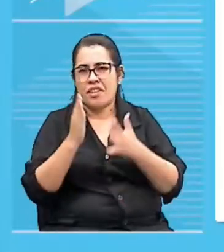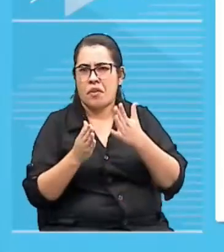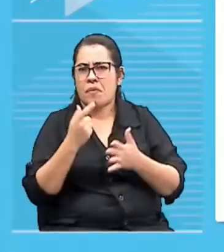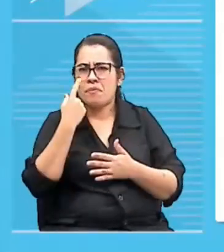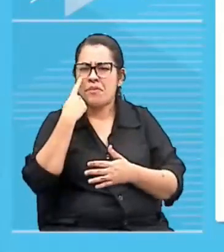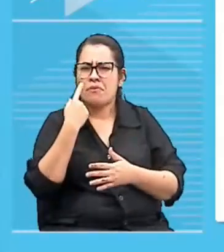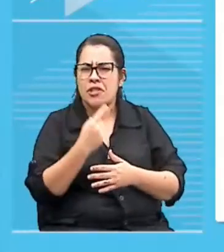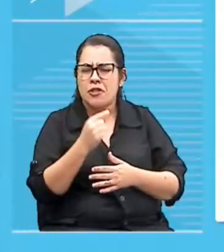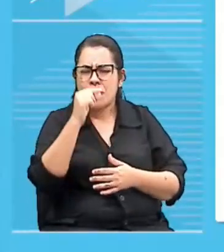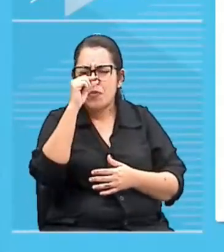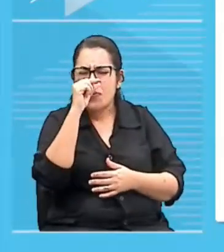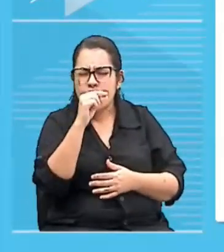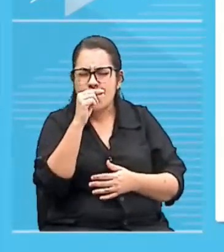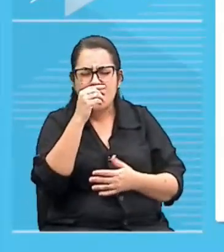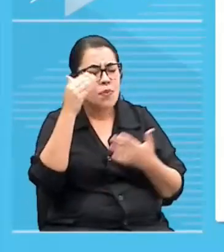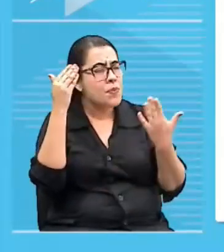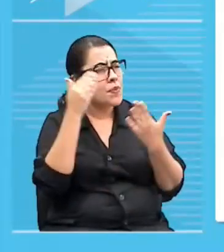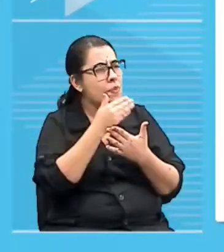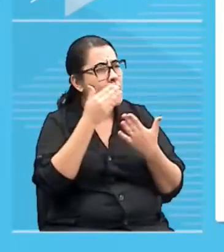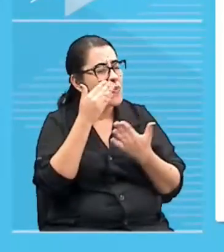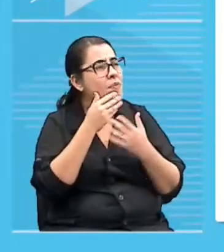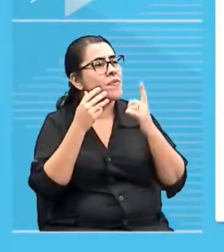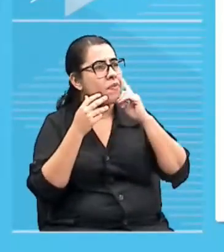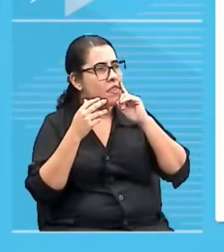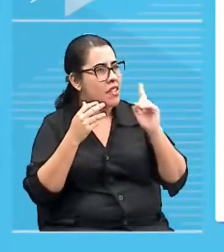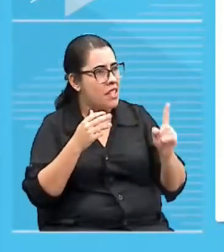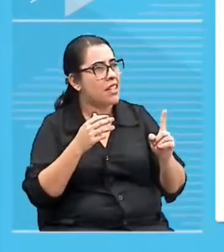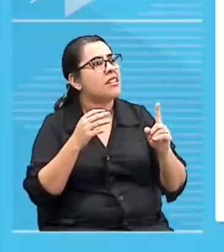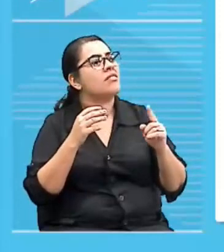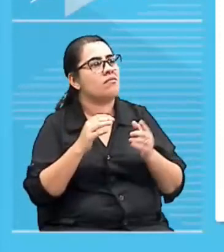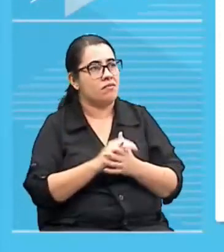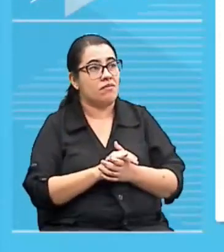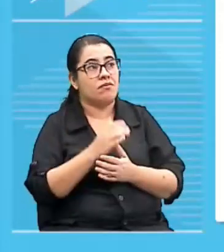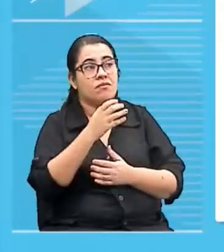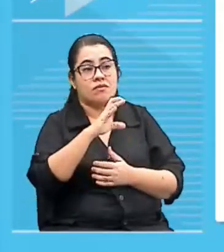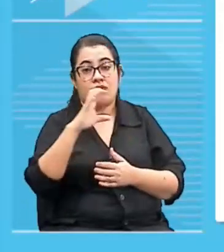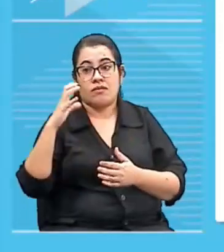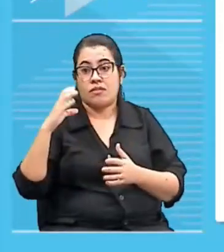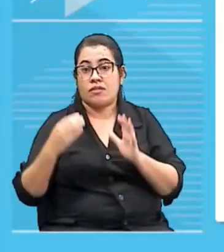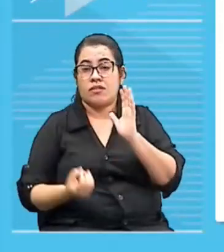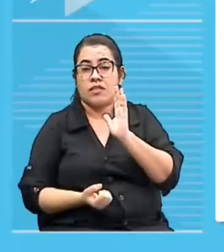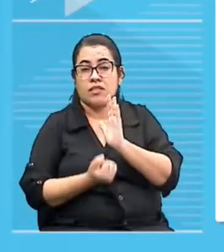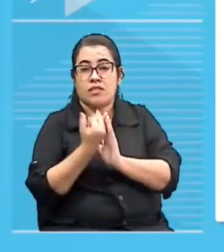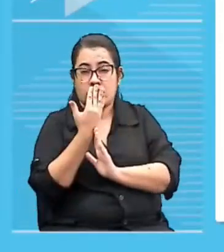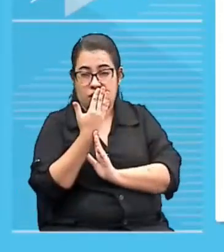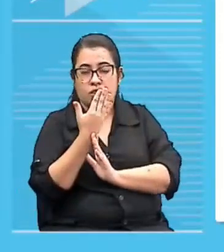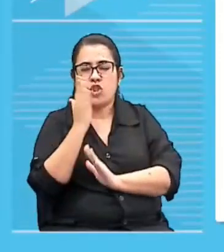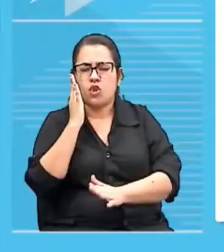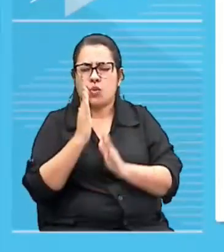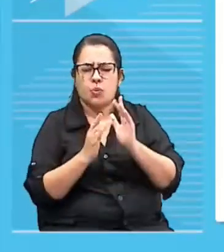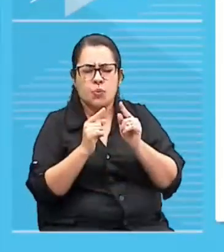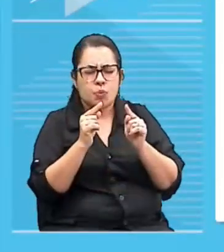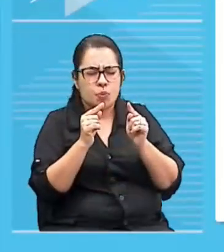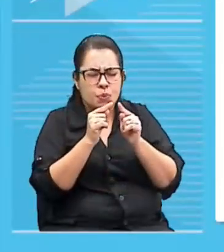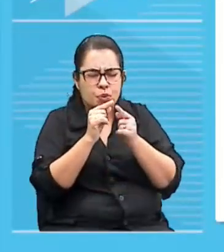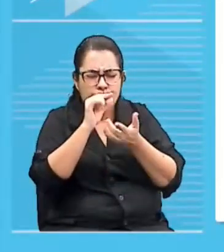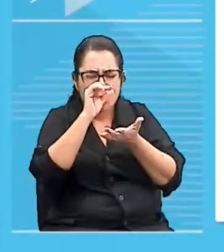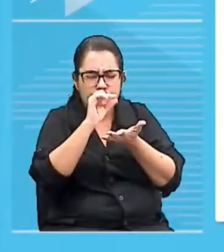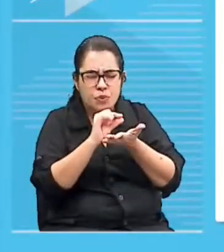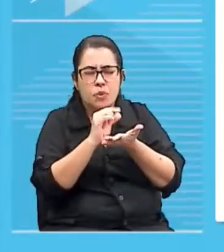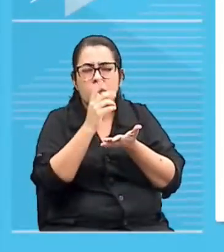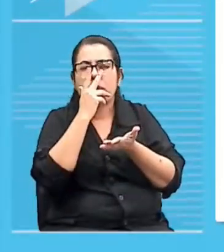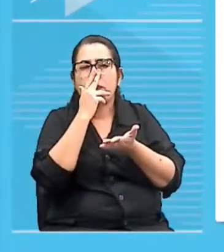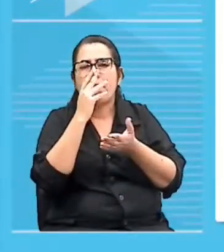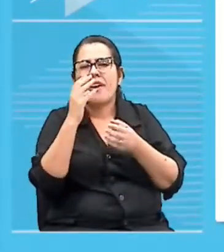para vocês. Tá? Essa aqui é a imagem desse robô. Cientistas criaram robôs microscópicos do tamanho